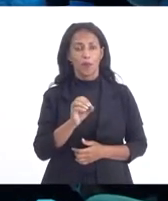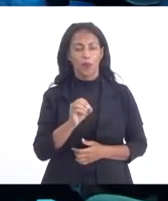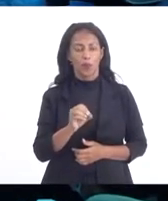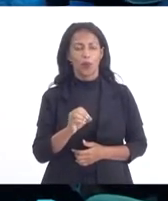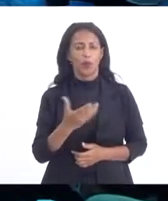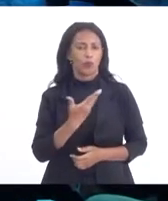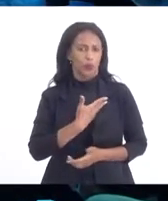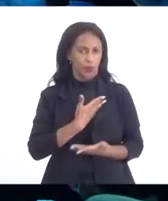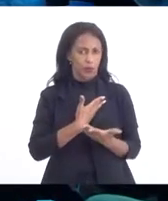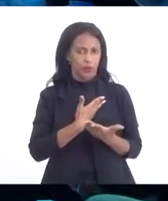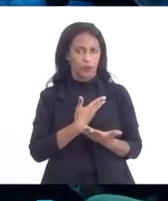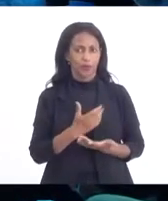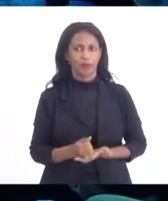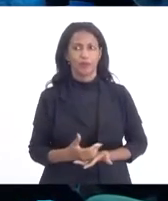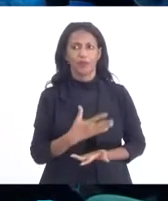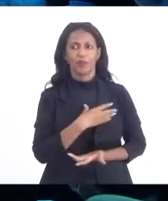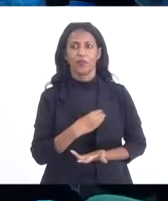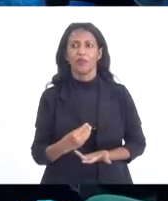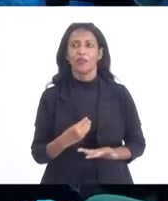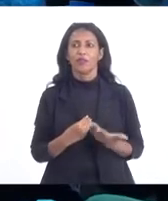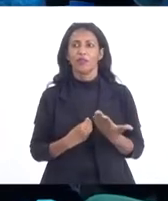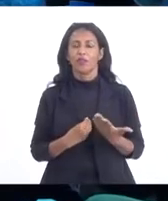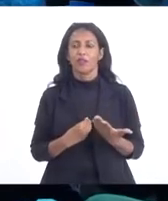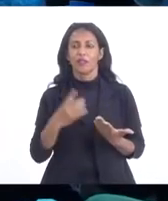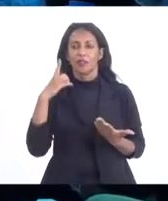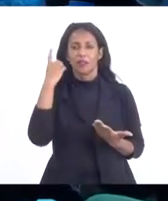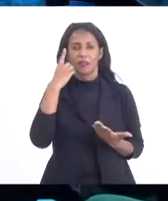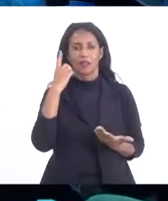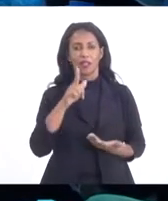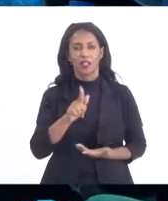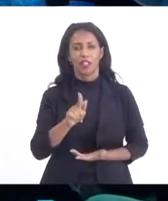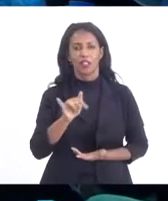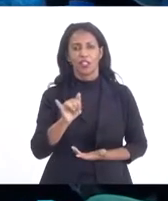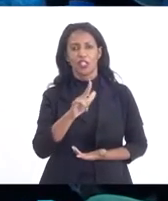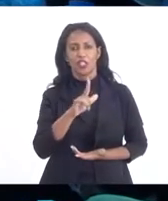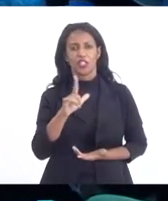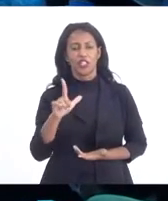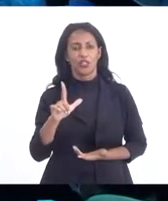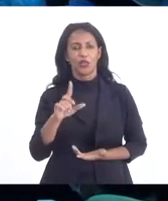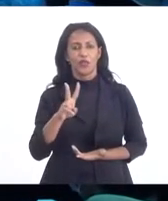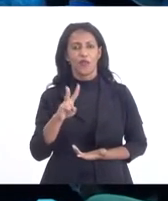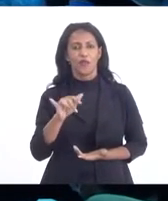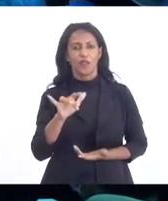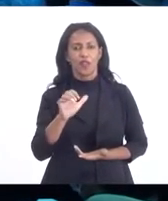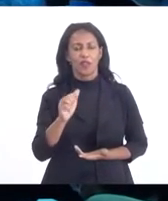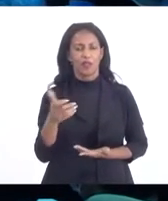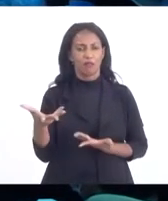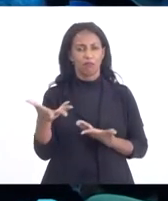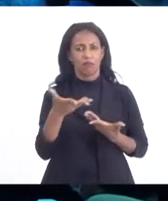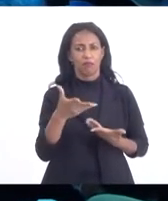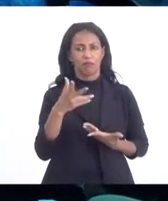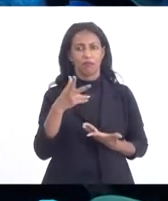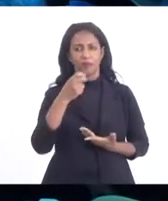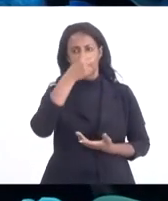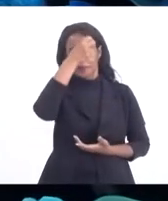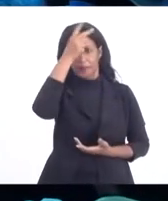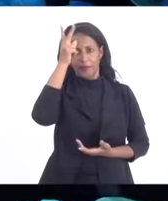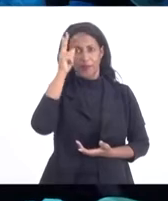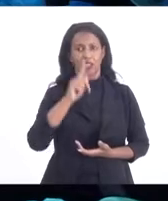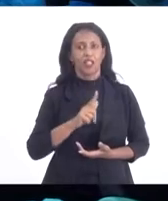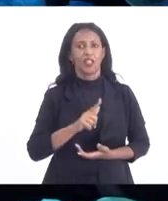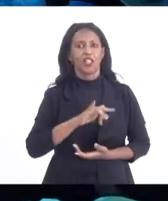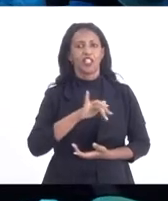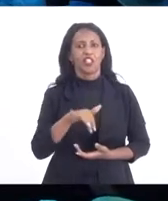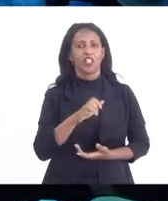seu amigo, filho do nosso querido deputado Gil Viana. Com a palavra, a prefeita